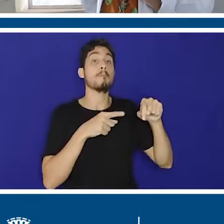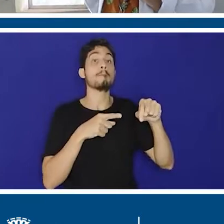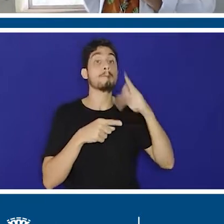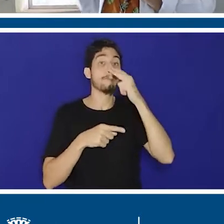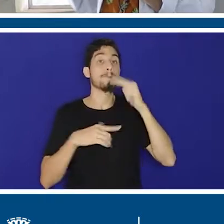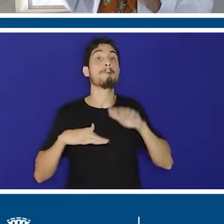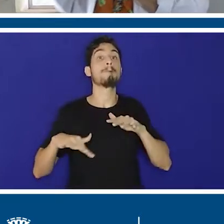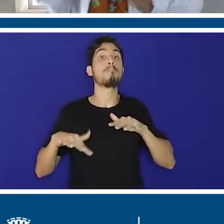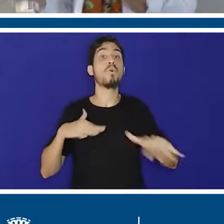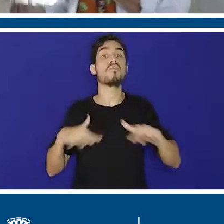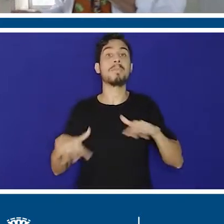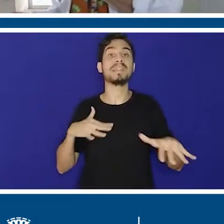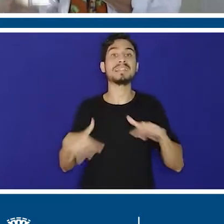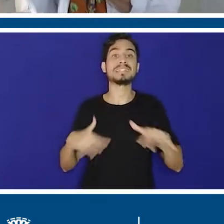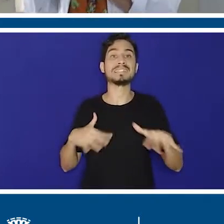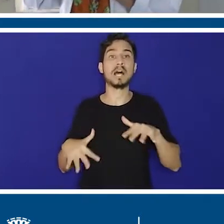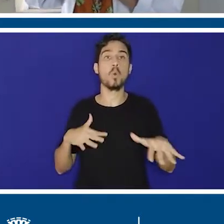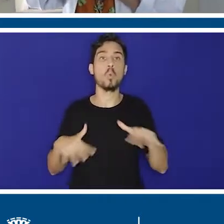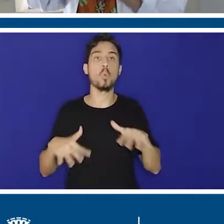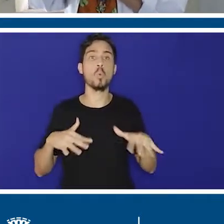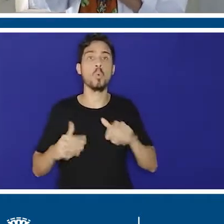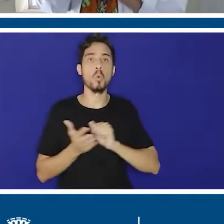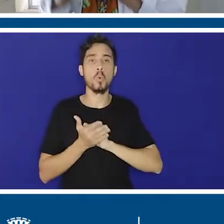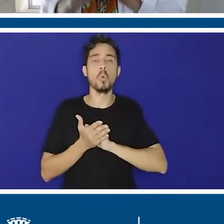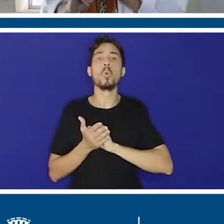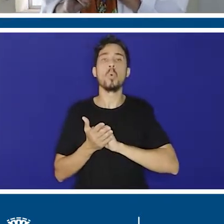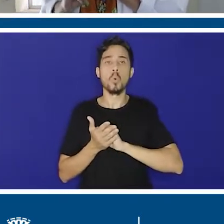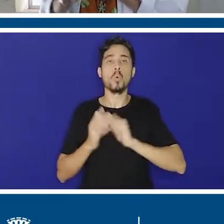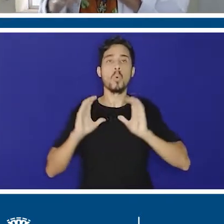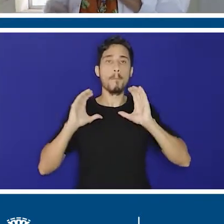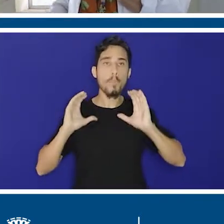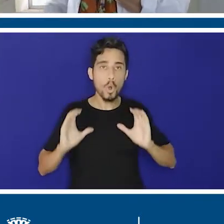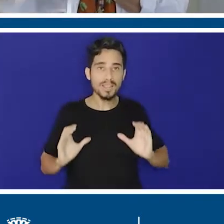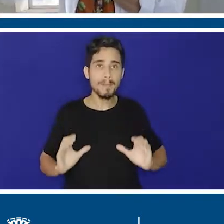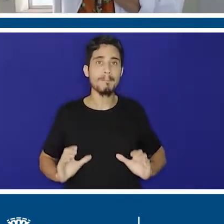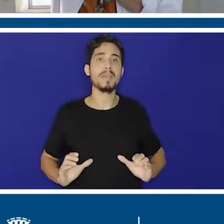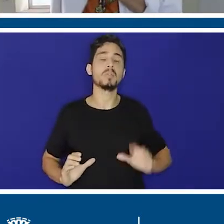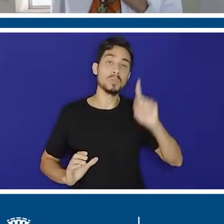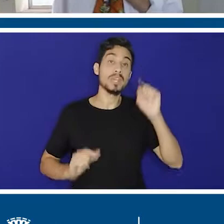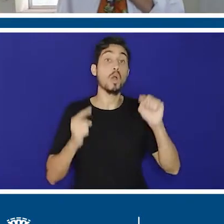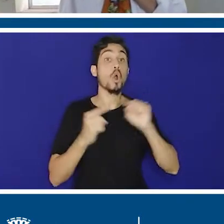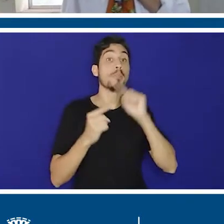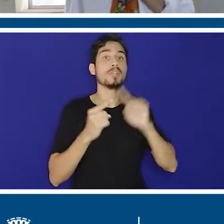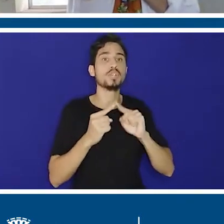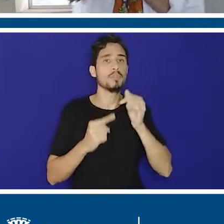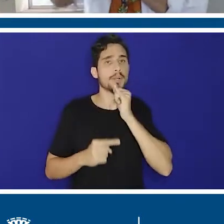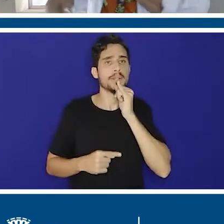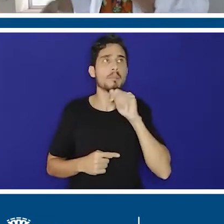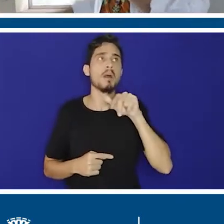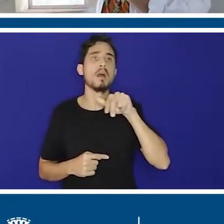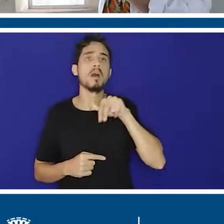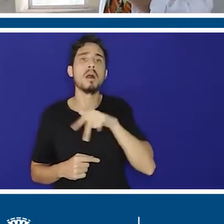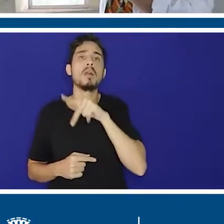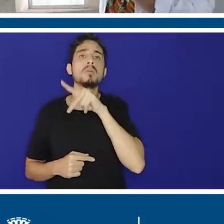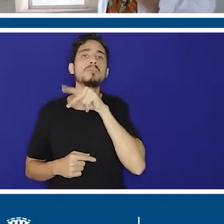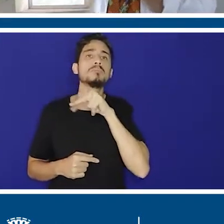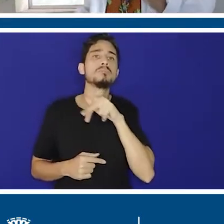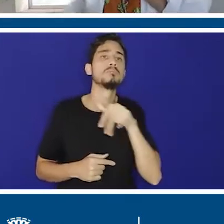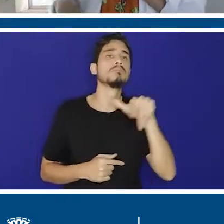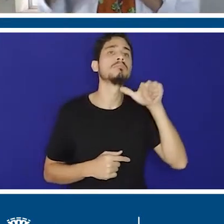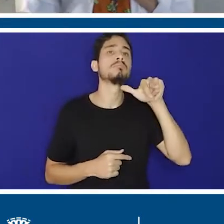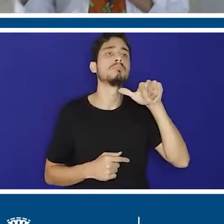movimentação do comportamento que não tem um fim específico. Então eu ando para cá, ando para lá, rodo para